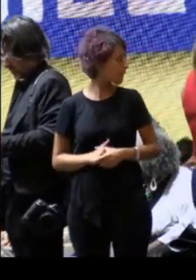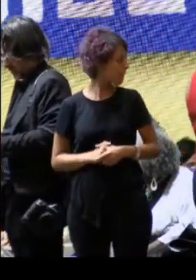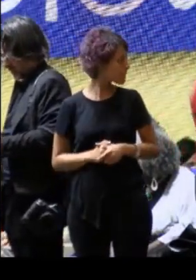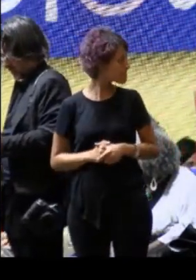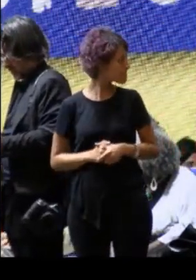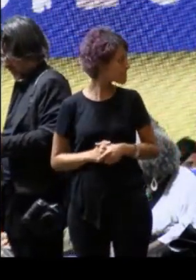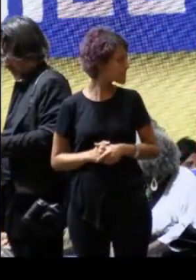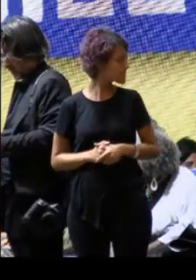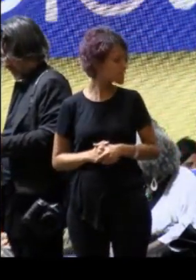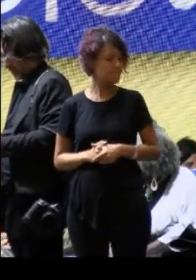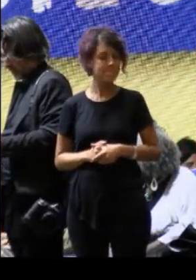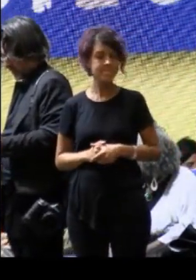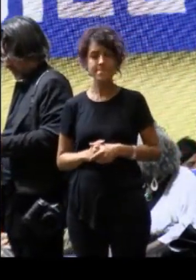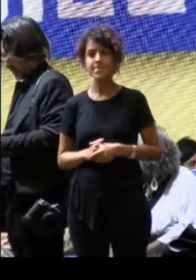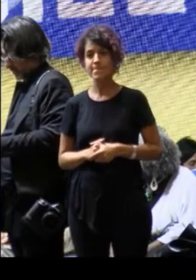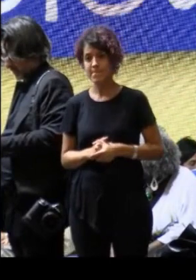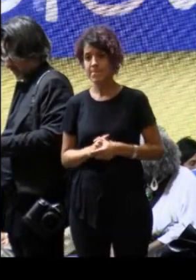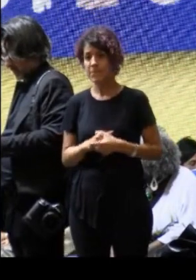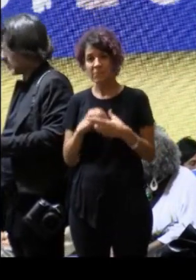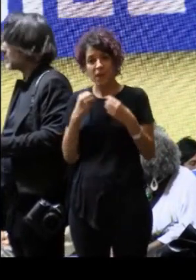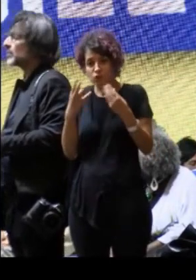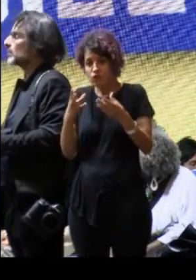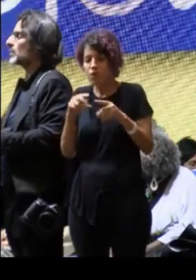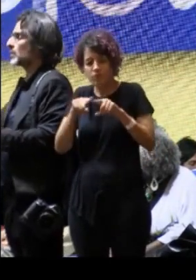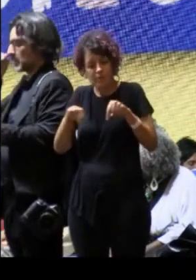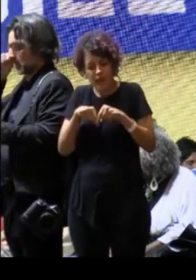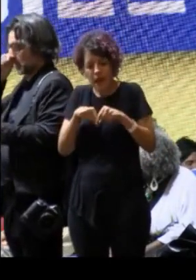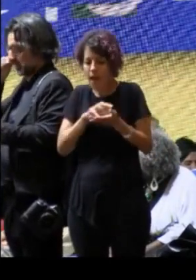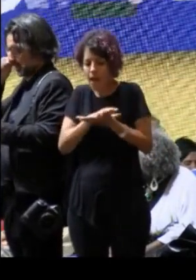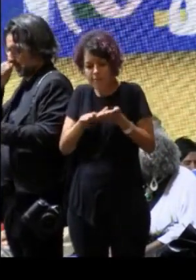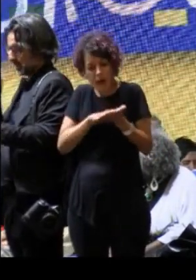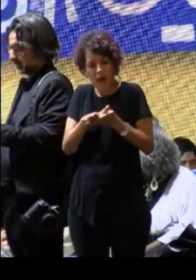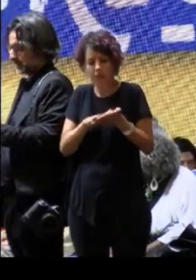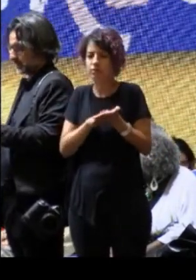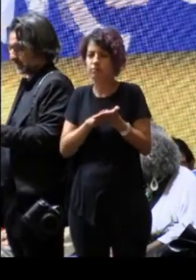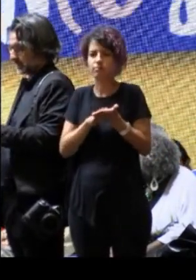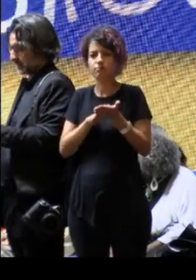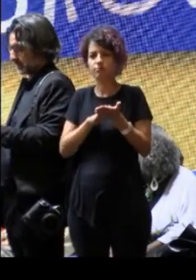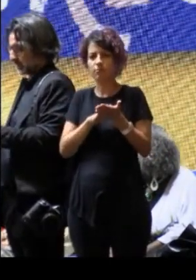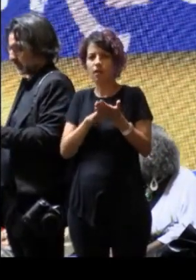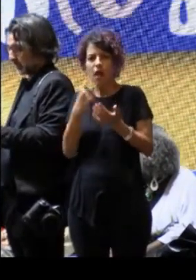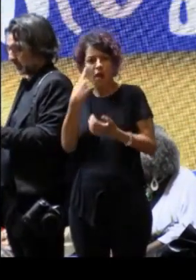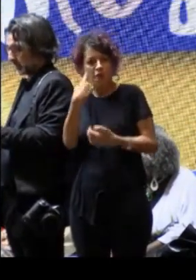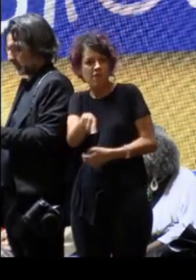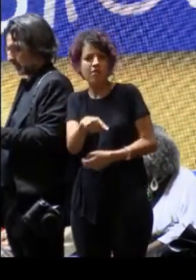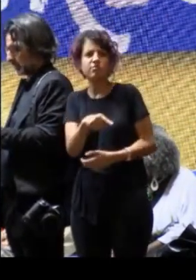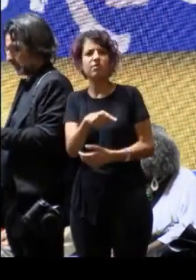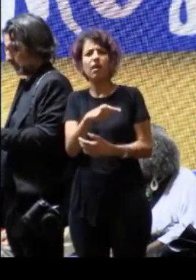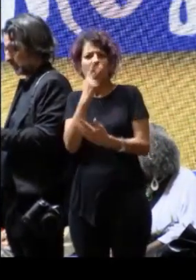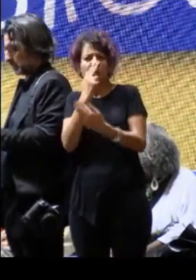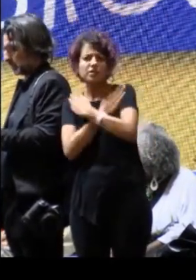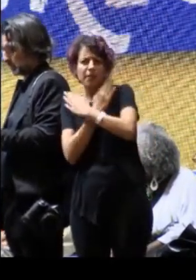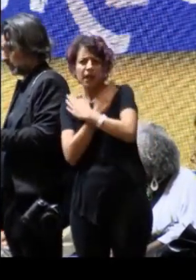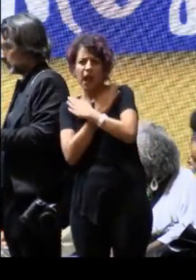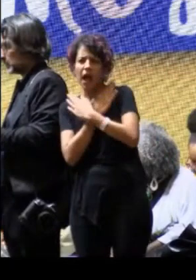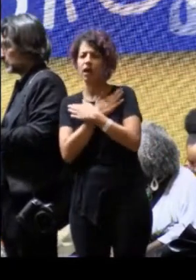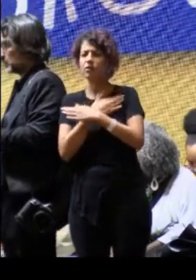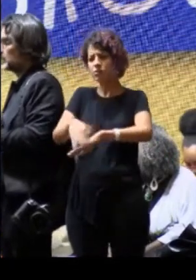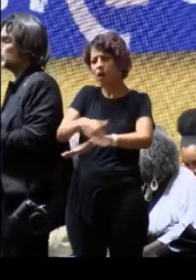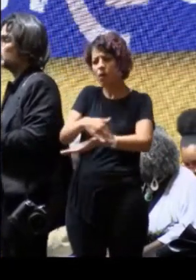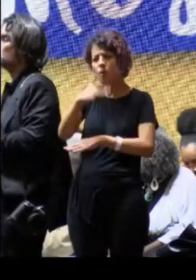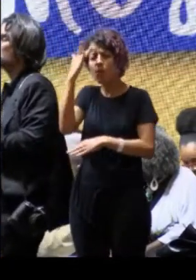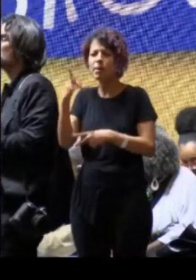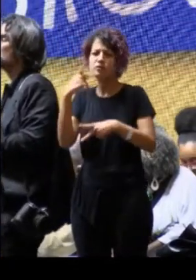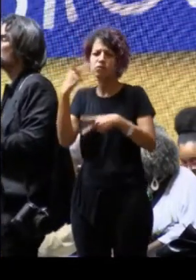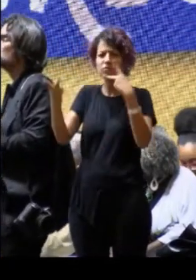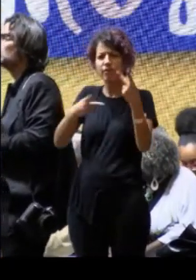hoje é o que a gente mais vê. Quando a gente vê um companheiro desempregado ou dormindo na rua, muita gente fala, ah, está